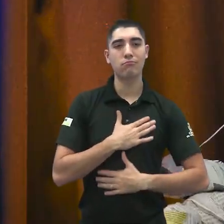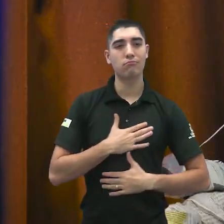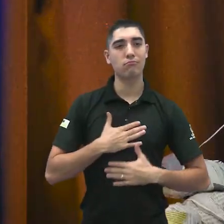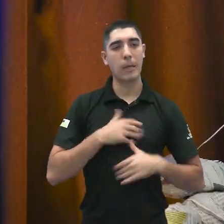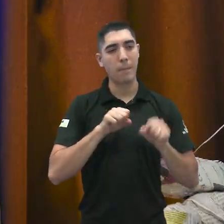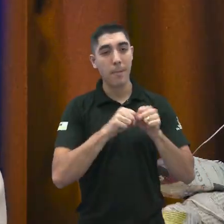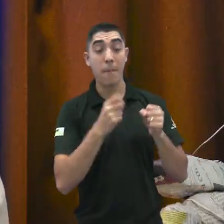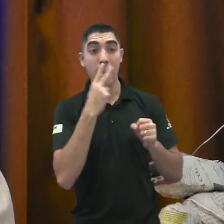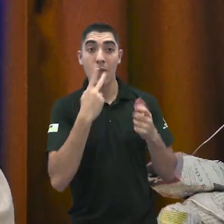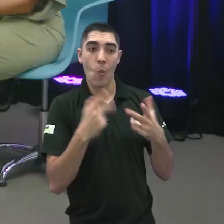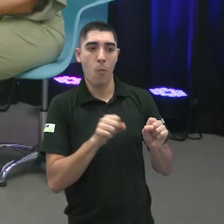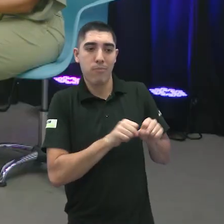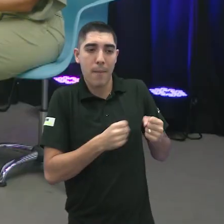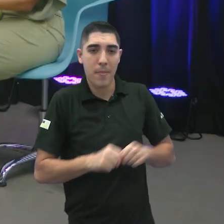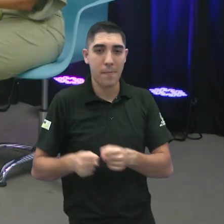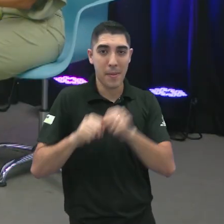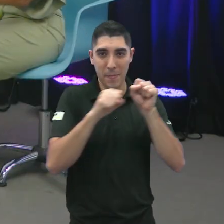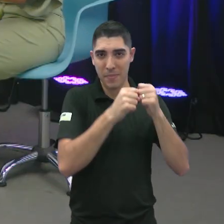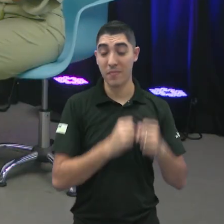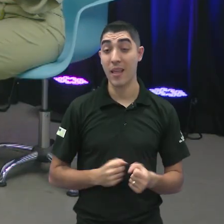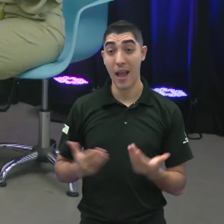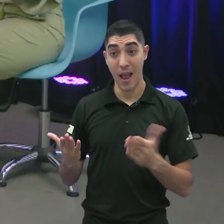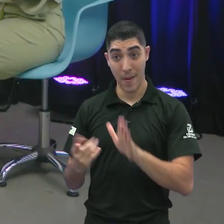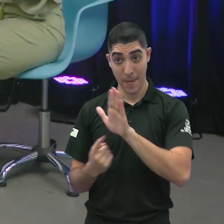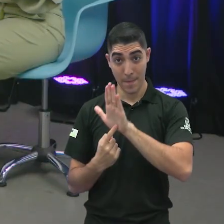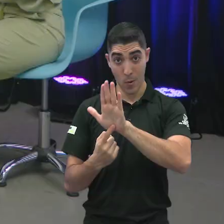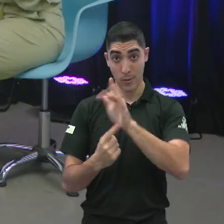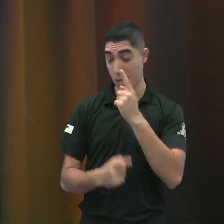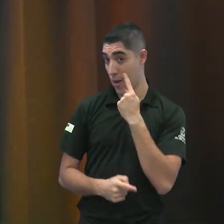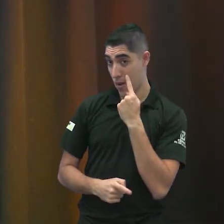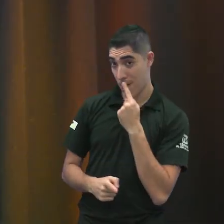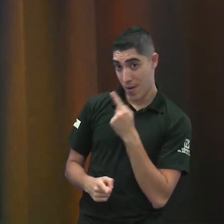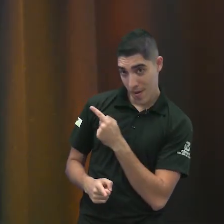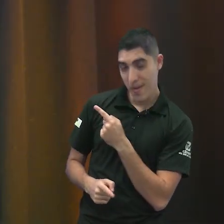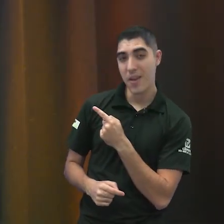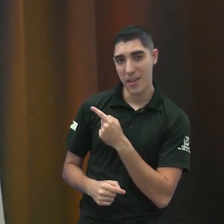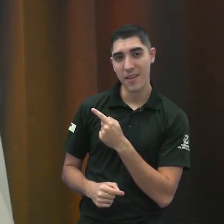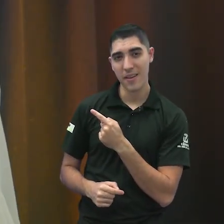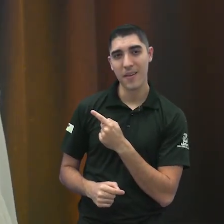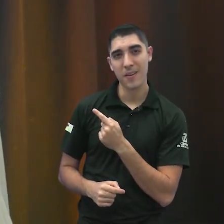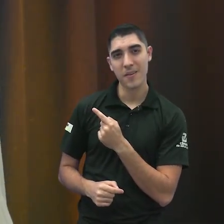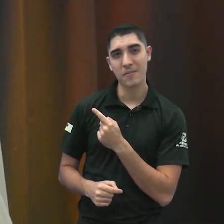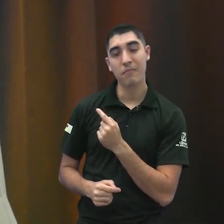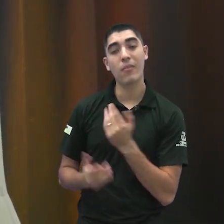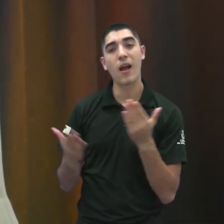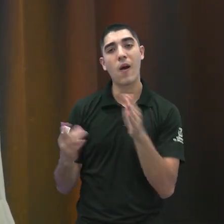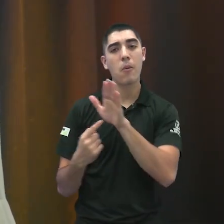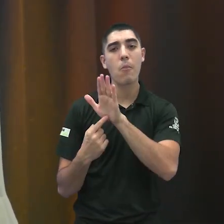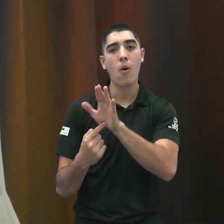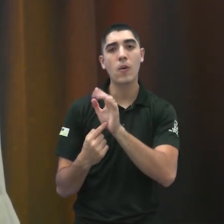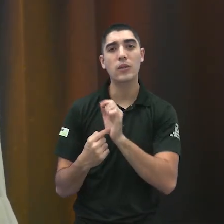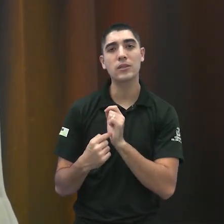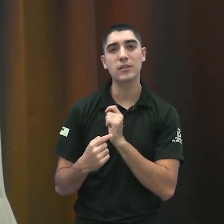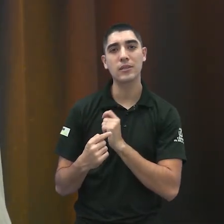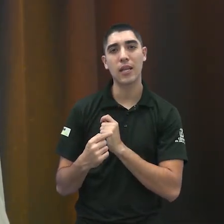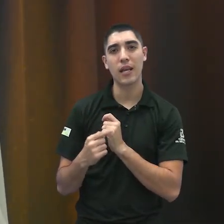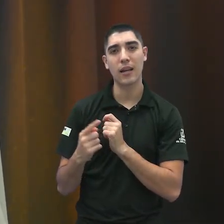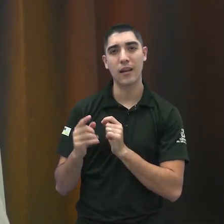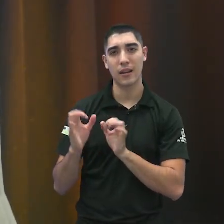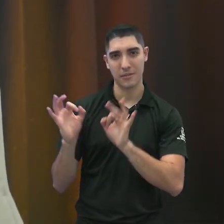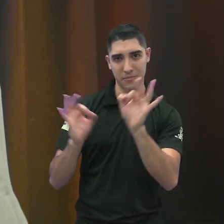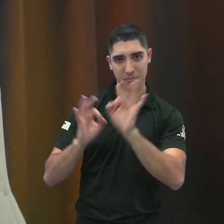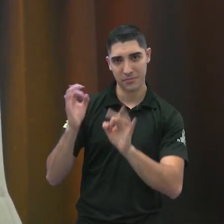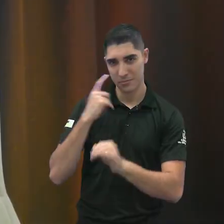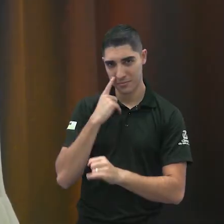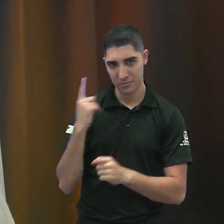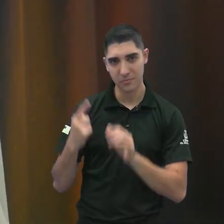curtir essa expressão. Vamos mostrar um pouquinho as suas obras agora para o pessoal lá de casa, ó. E fala para mim uma